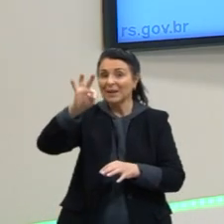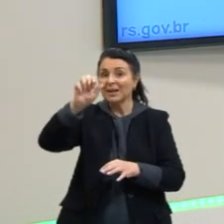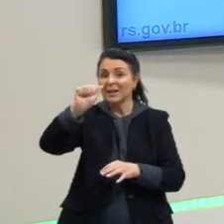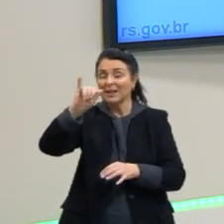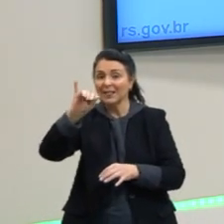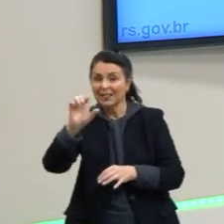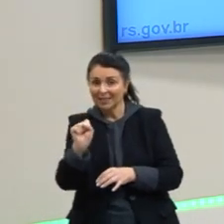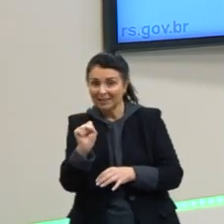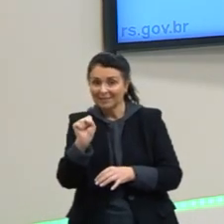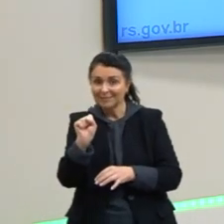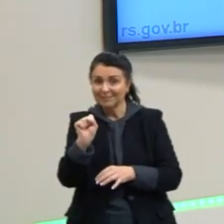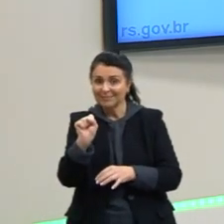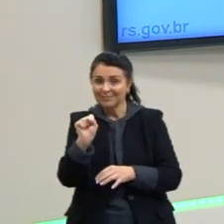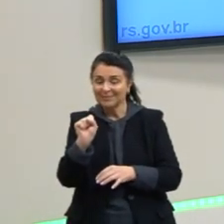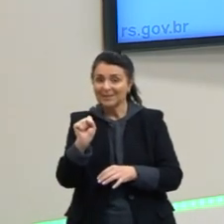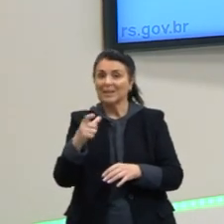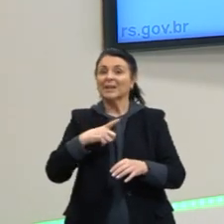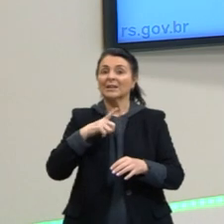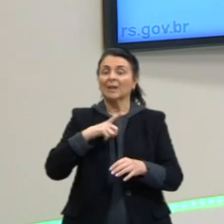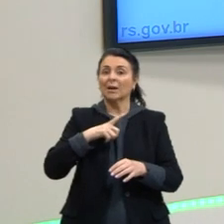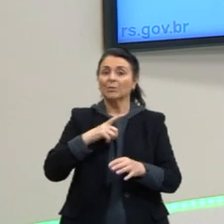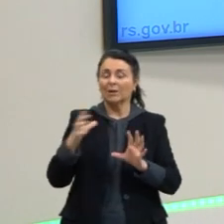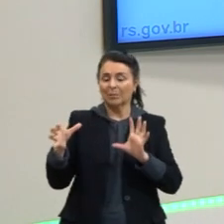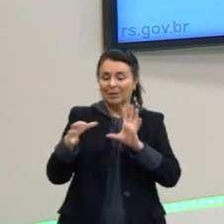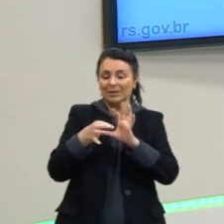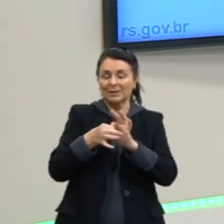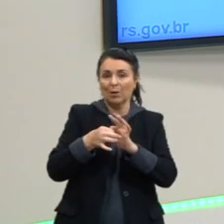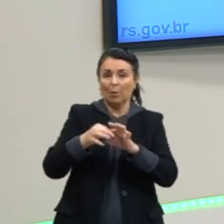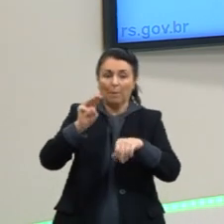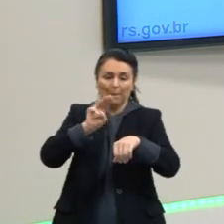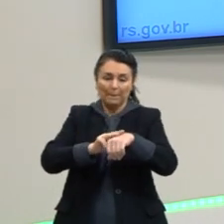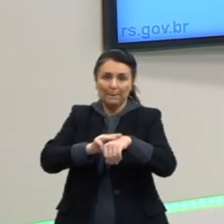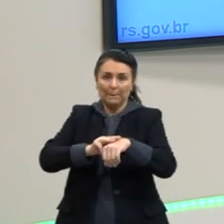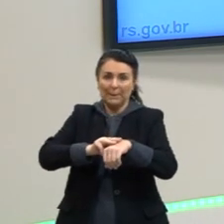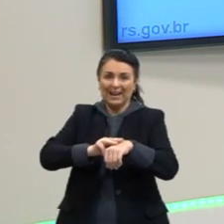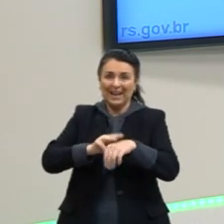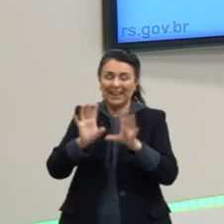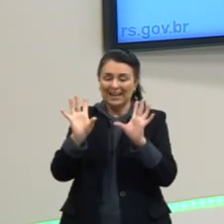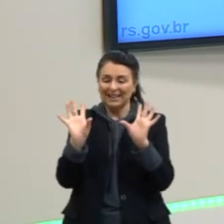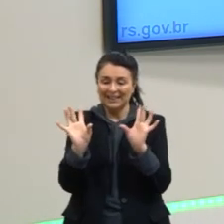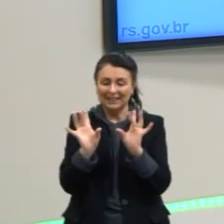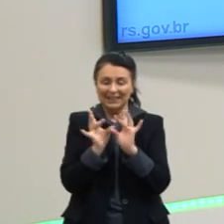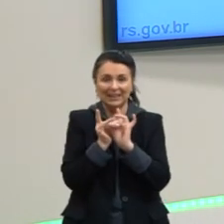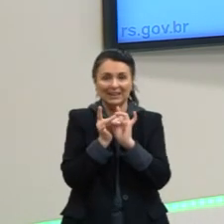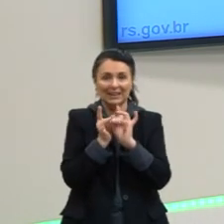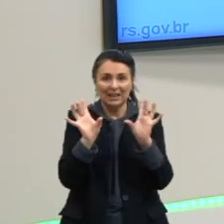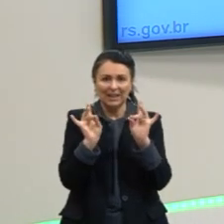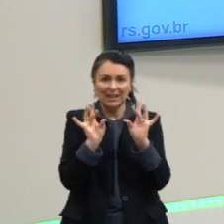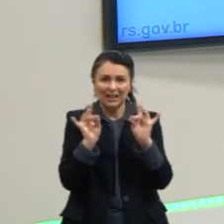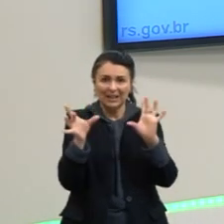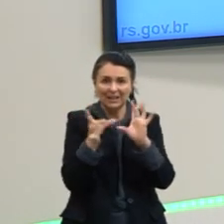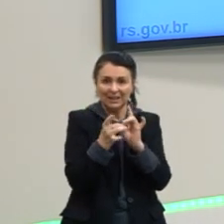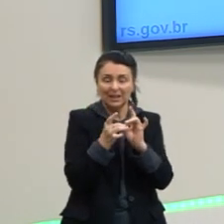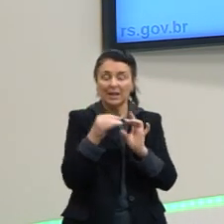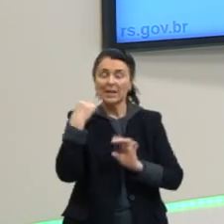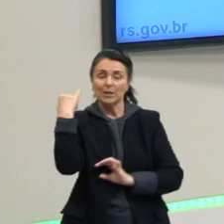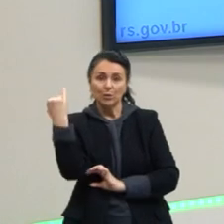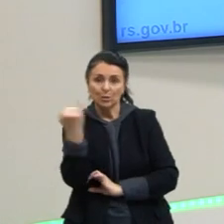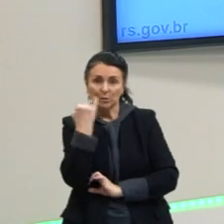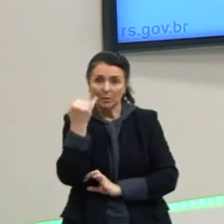outro metal forma através de uma ligação metálica uma liga e e e super